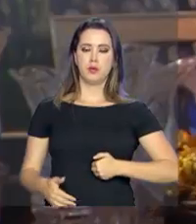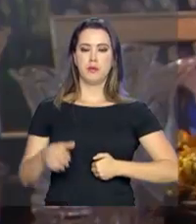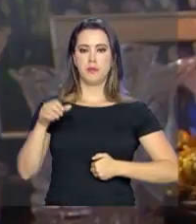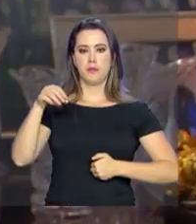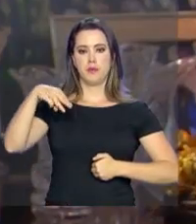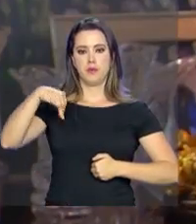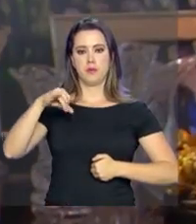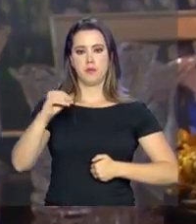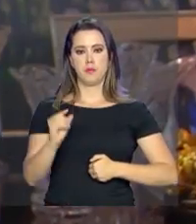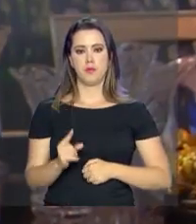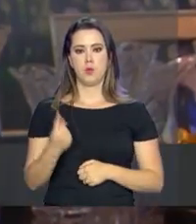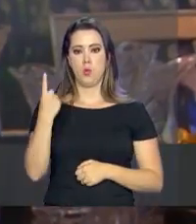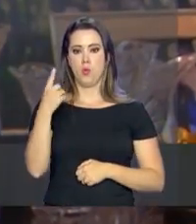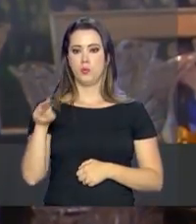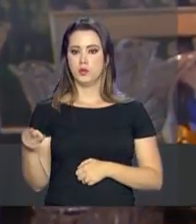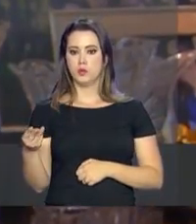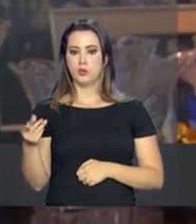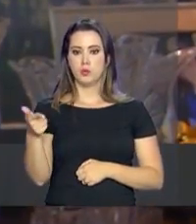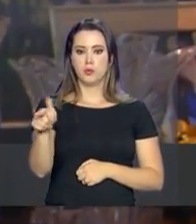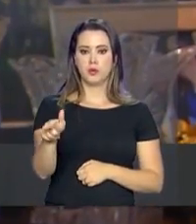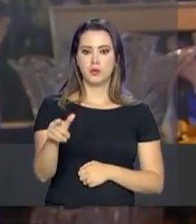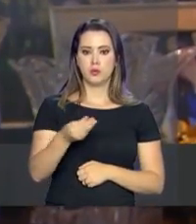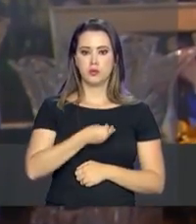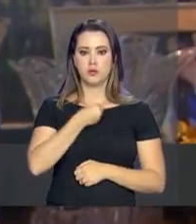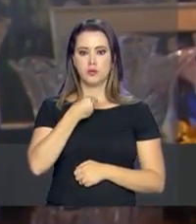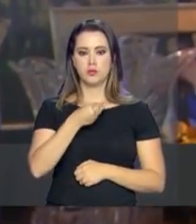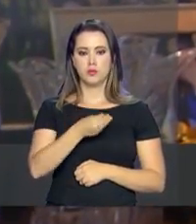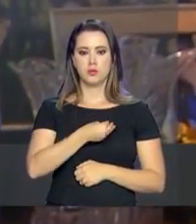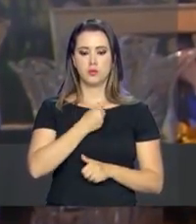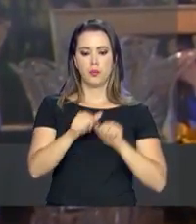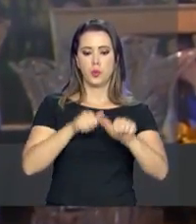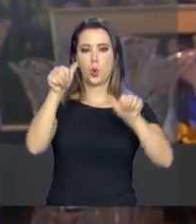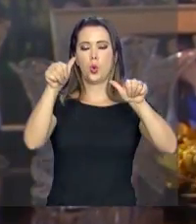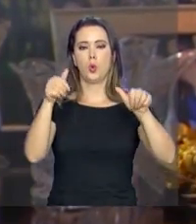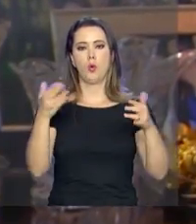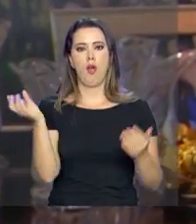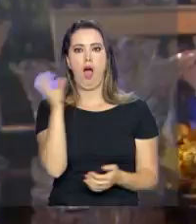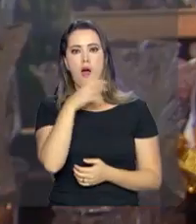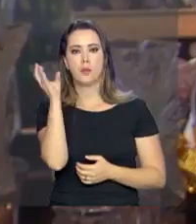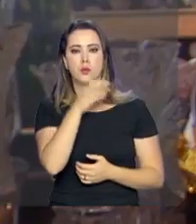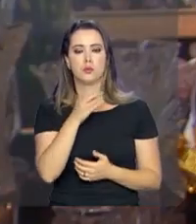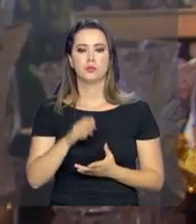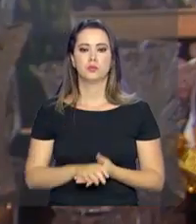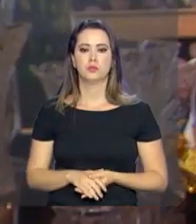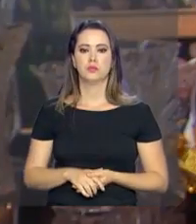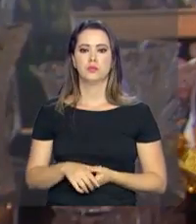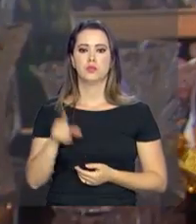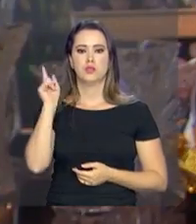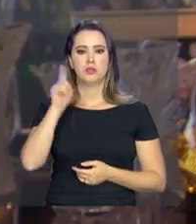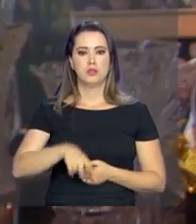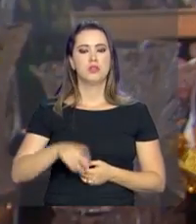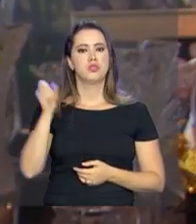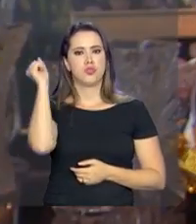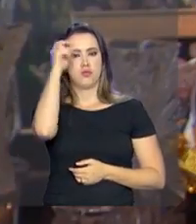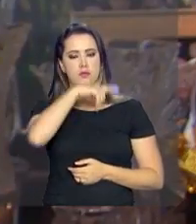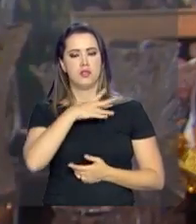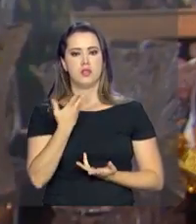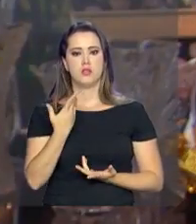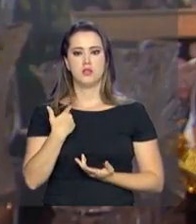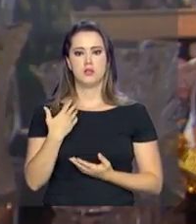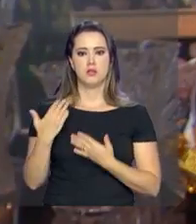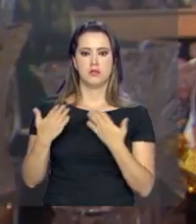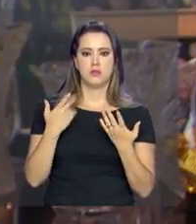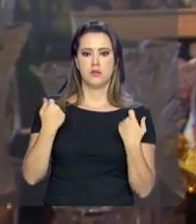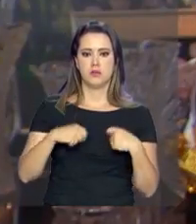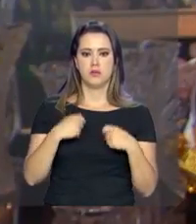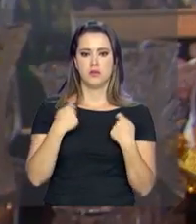de um minuto para o outro a vida da gente muda muito rápido pra mim foi complicado né aí você